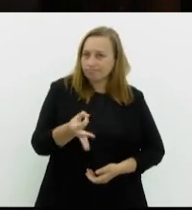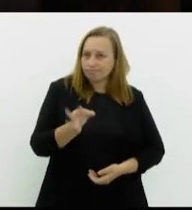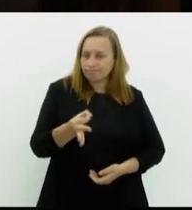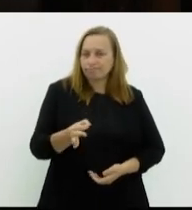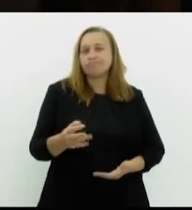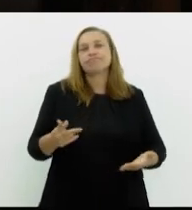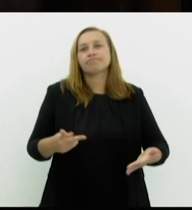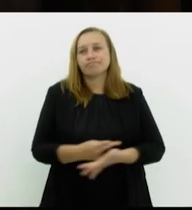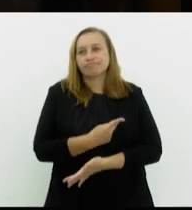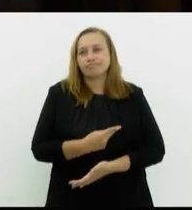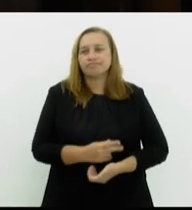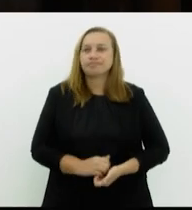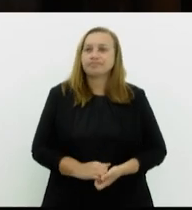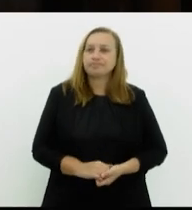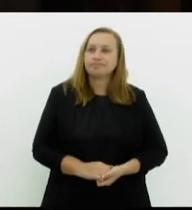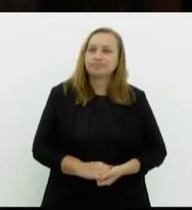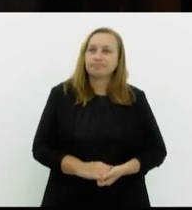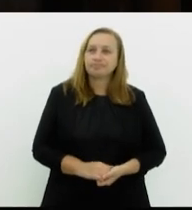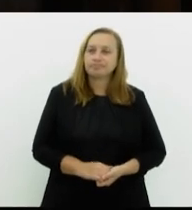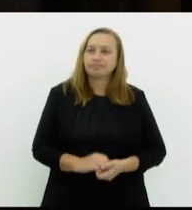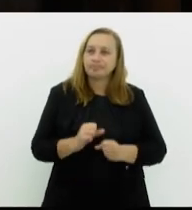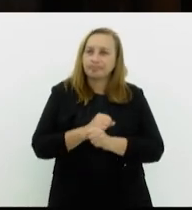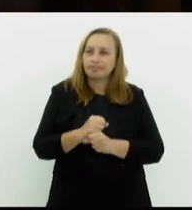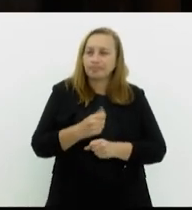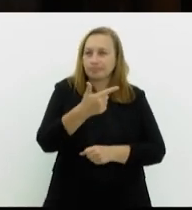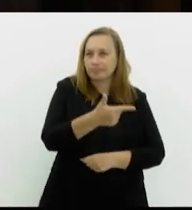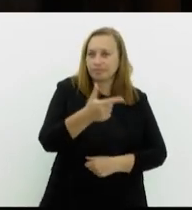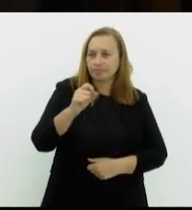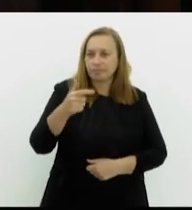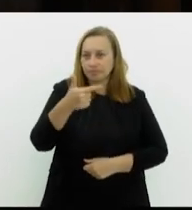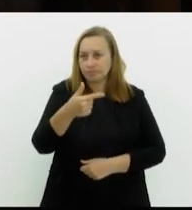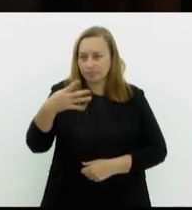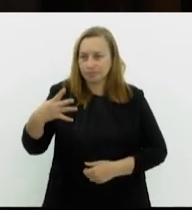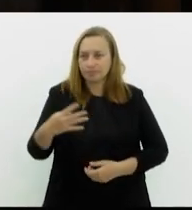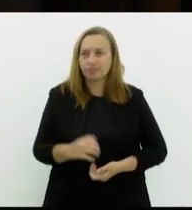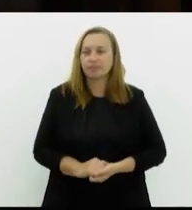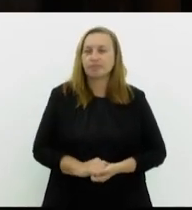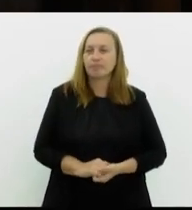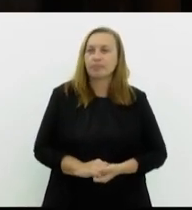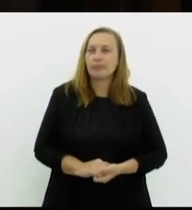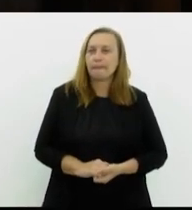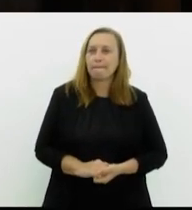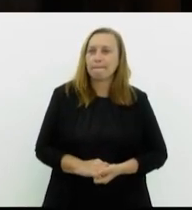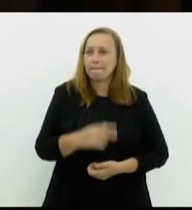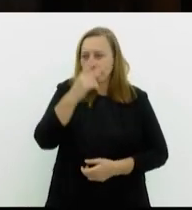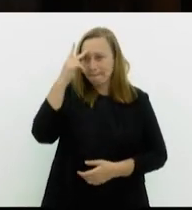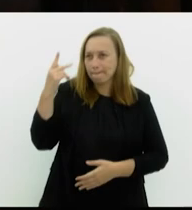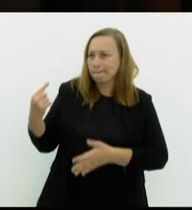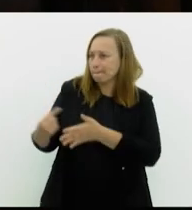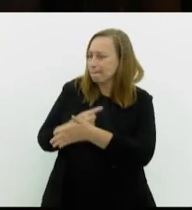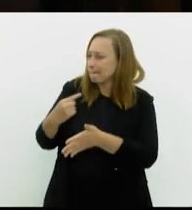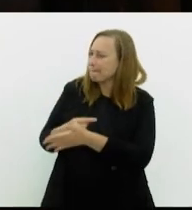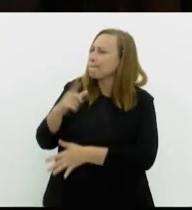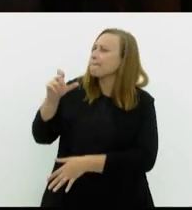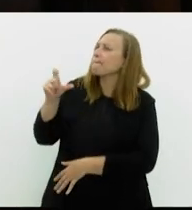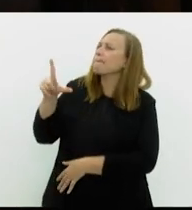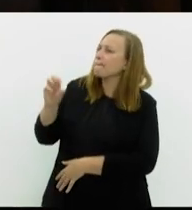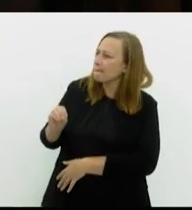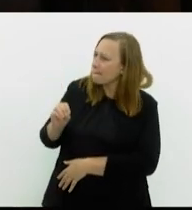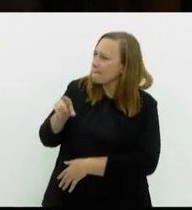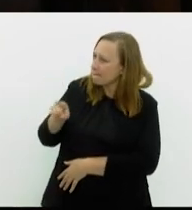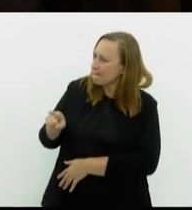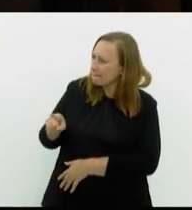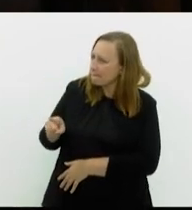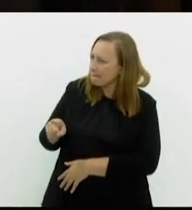iria acontecer nesse ano de 2024. Aí as pessoas perguntam assim: Léo, você tem bola